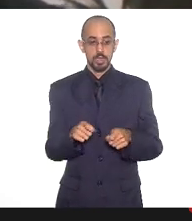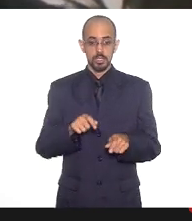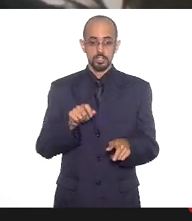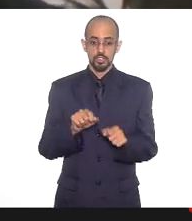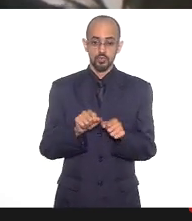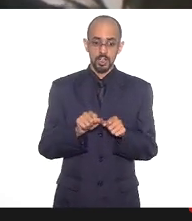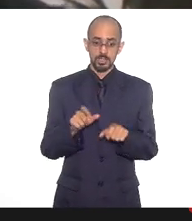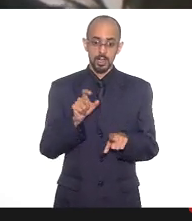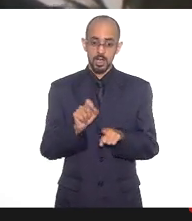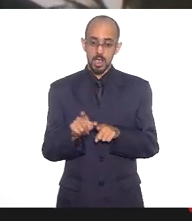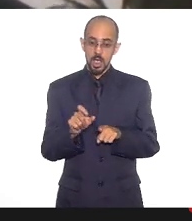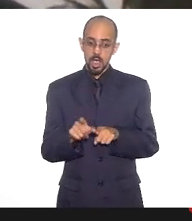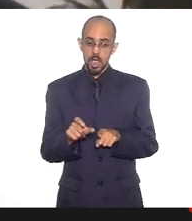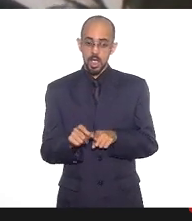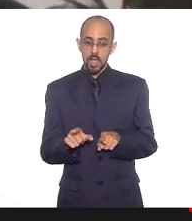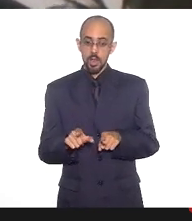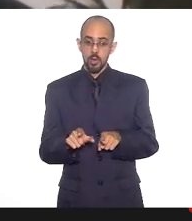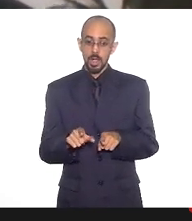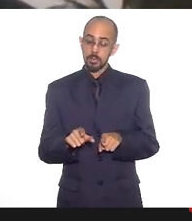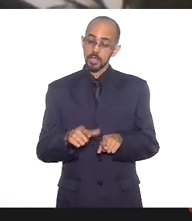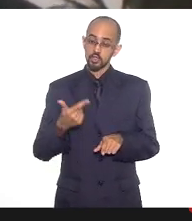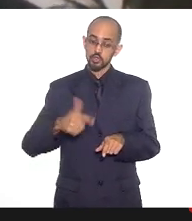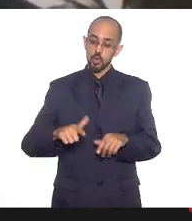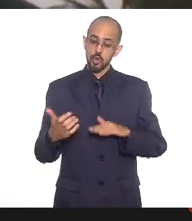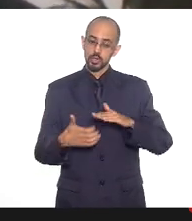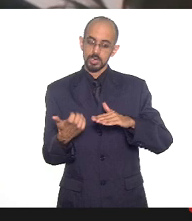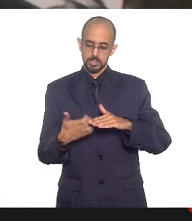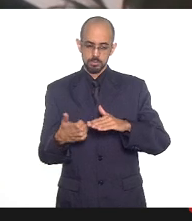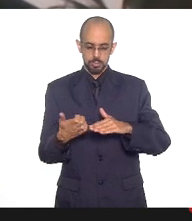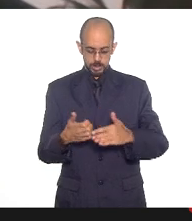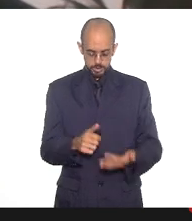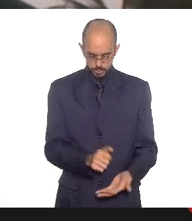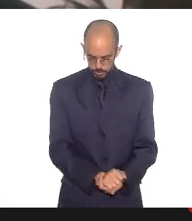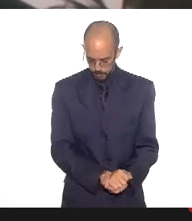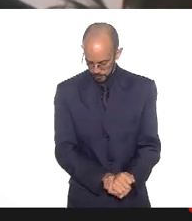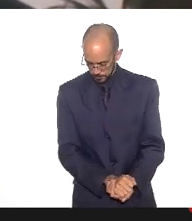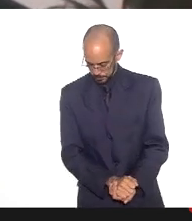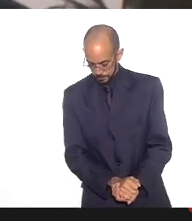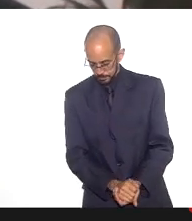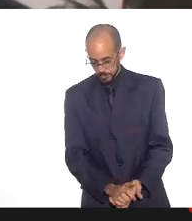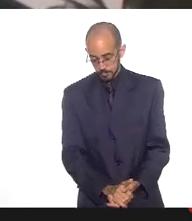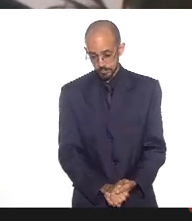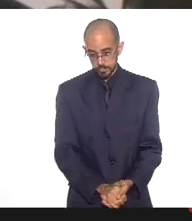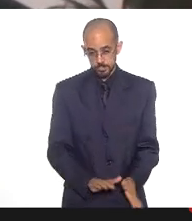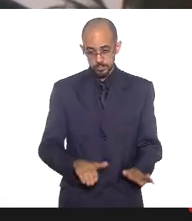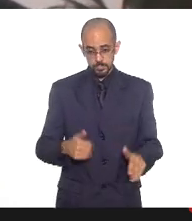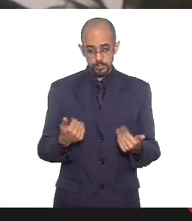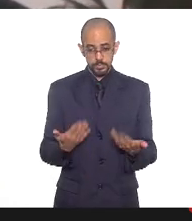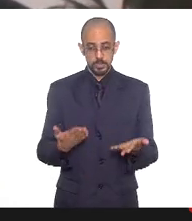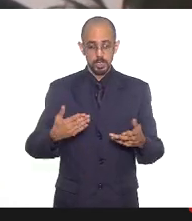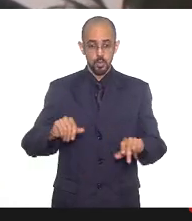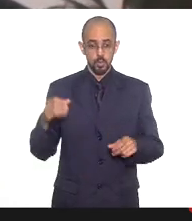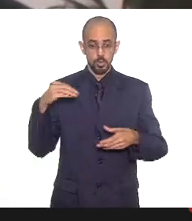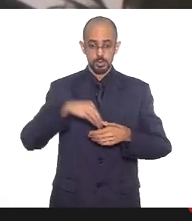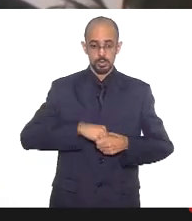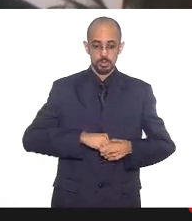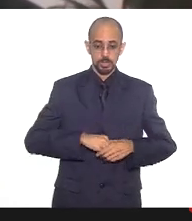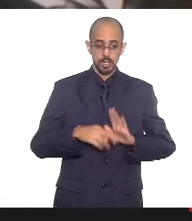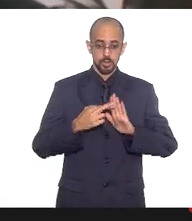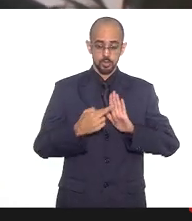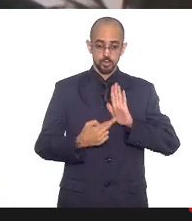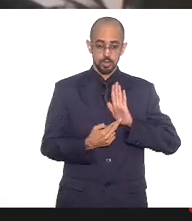de FPSOs de terceiros. Então, dentro, né, do reservatório de Sépia